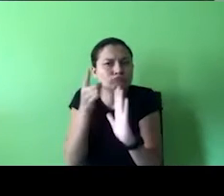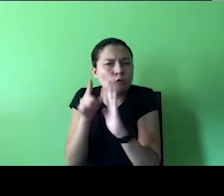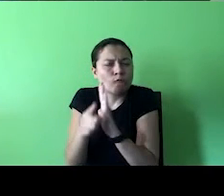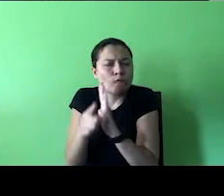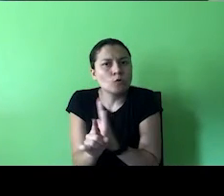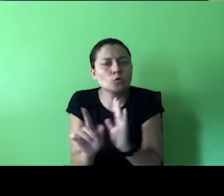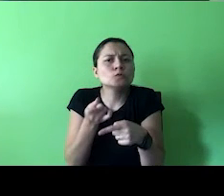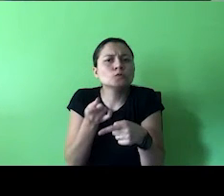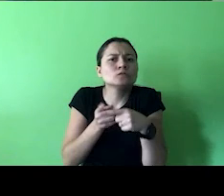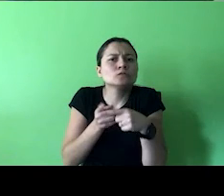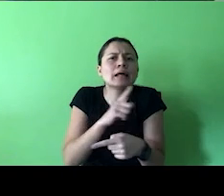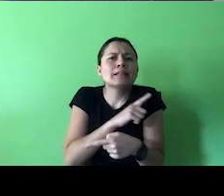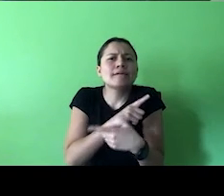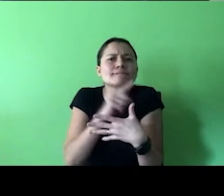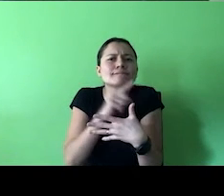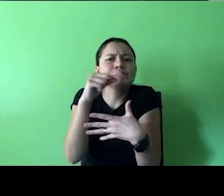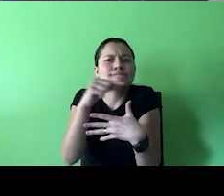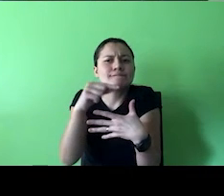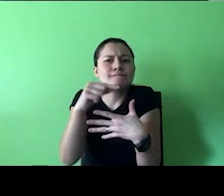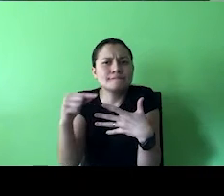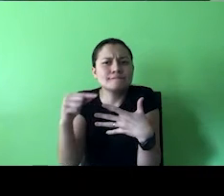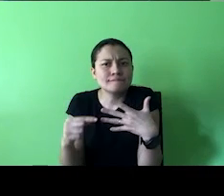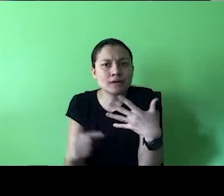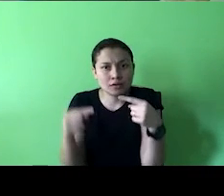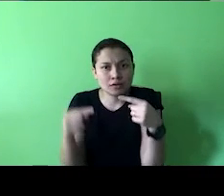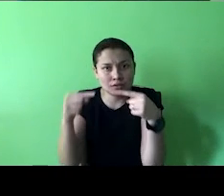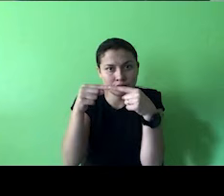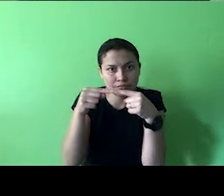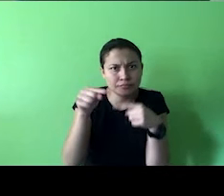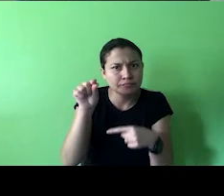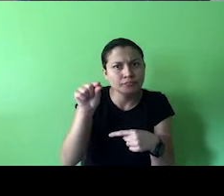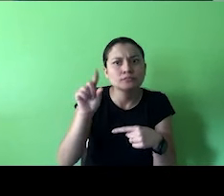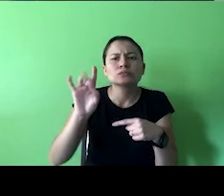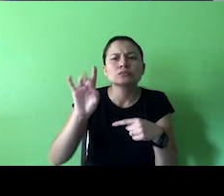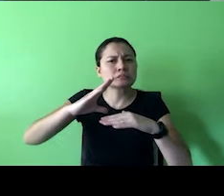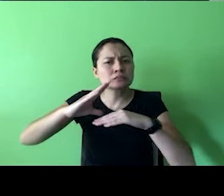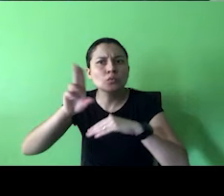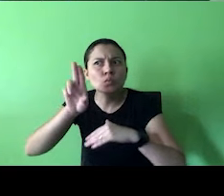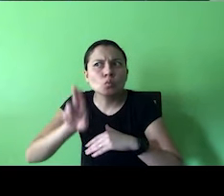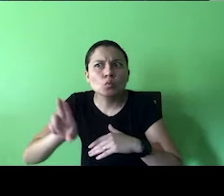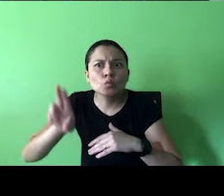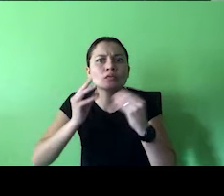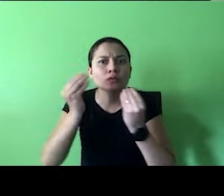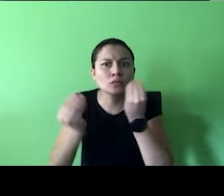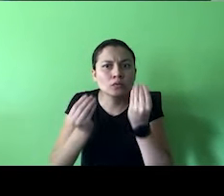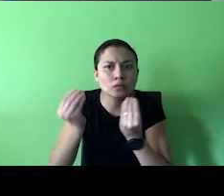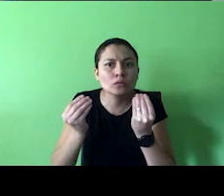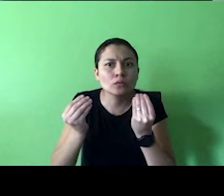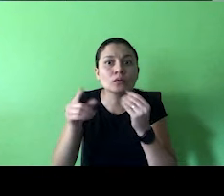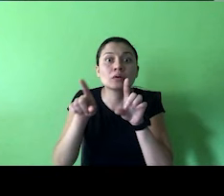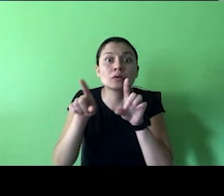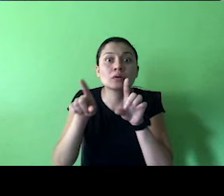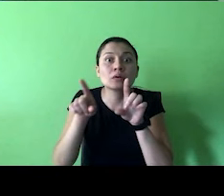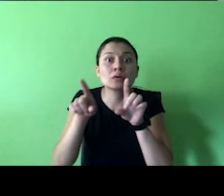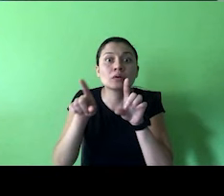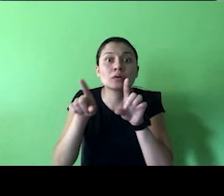nós tínhamos aspectos funcionais e também não funcionais para validar. Então, não era só usabilidade, né, mas a gente precisava validar também o